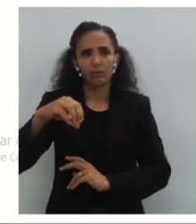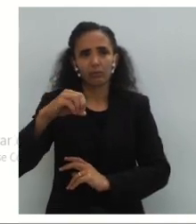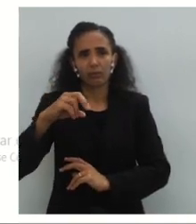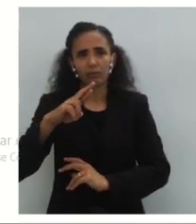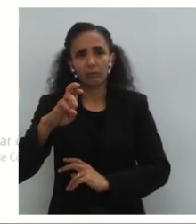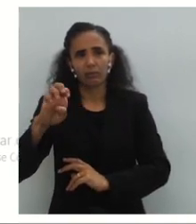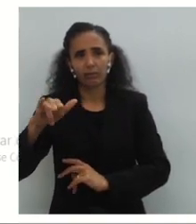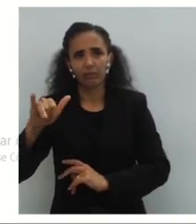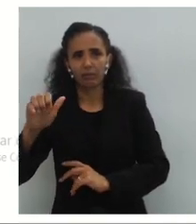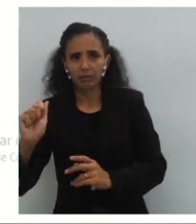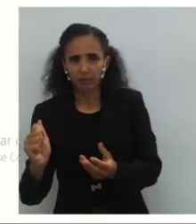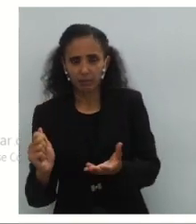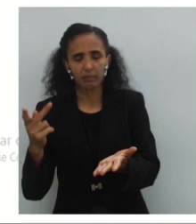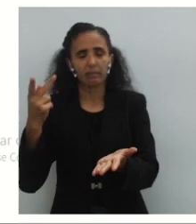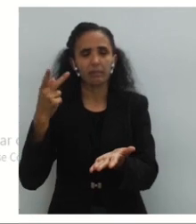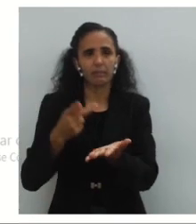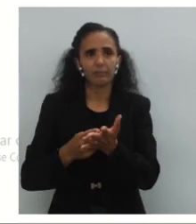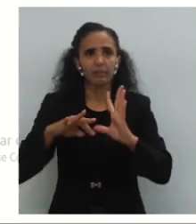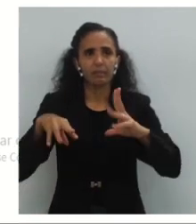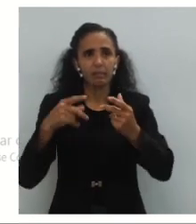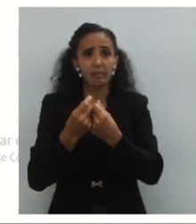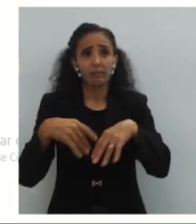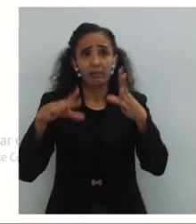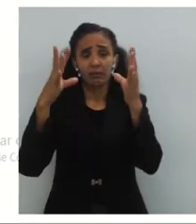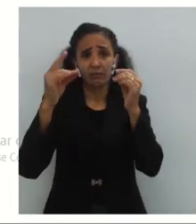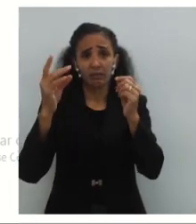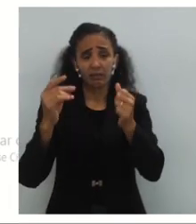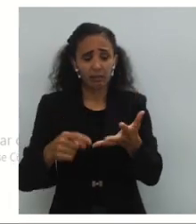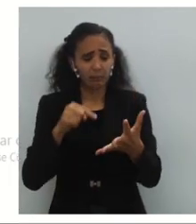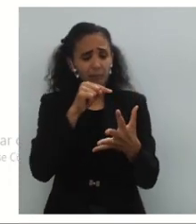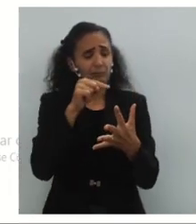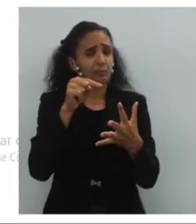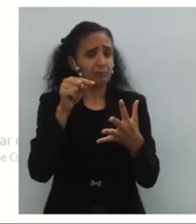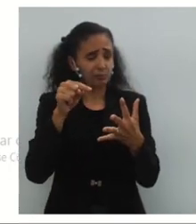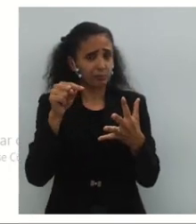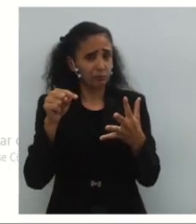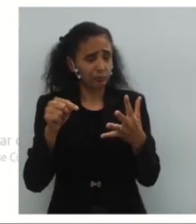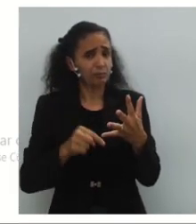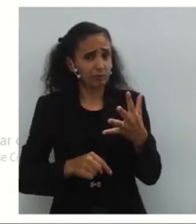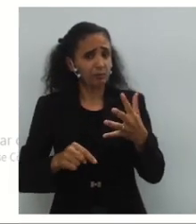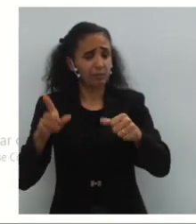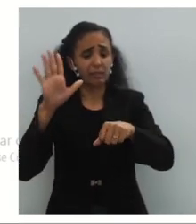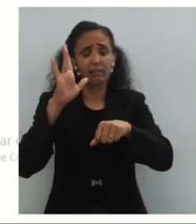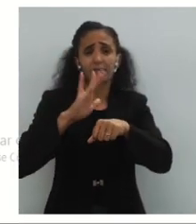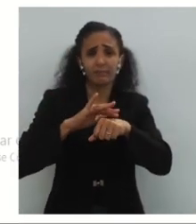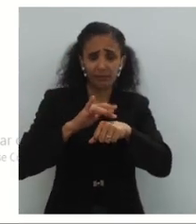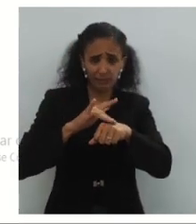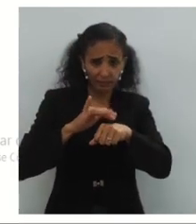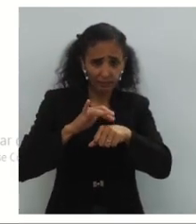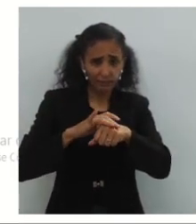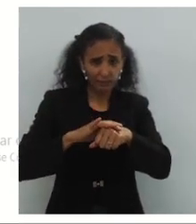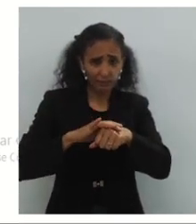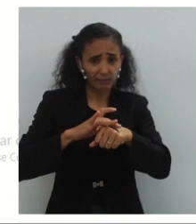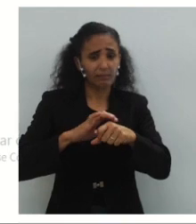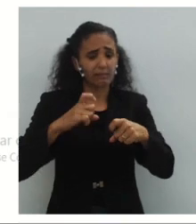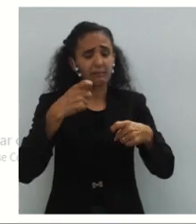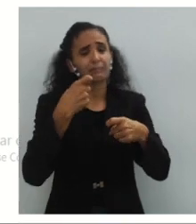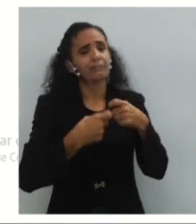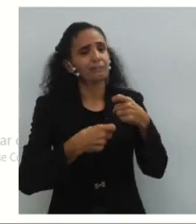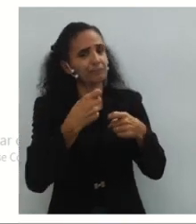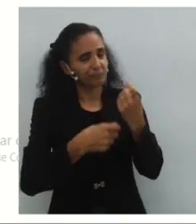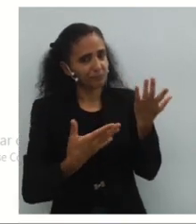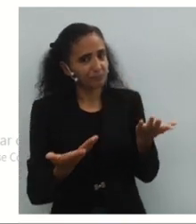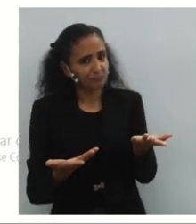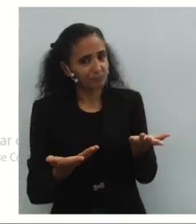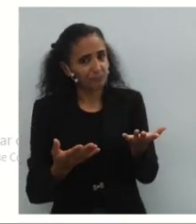na gonorreia, na clamídia, a tricomoniase, a vaginose bacteriana e